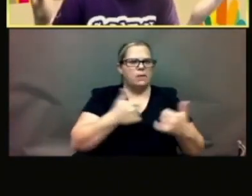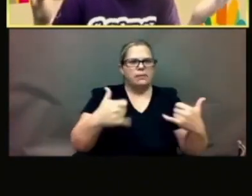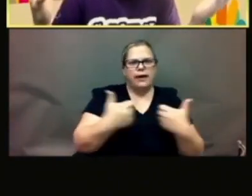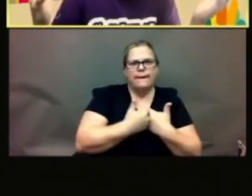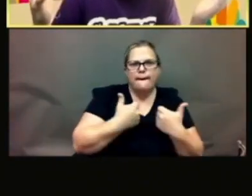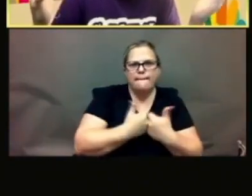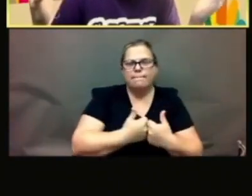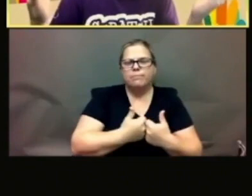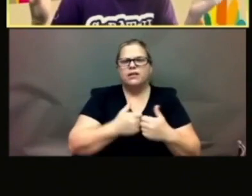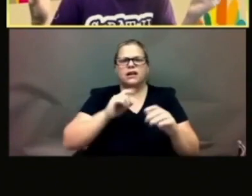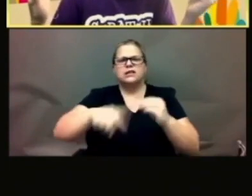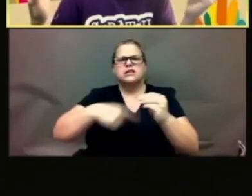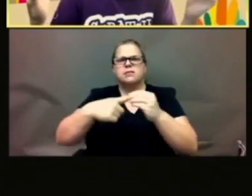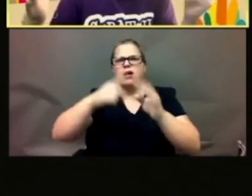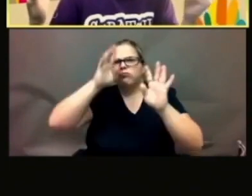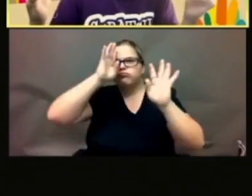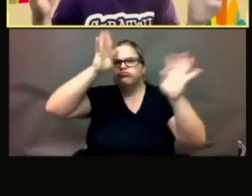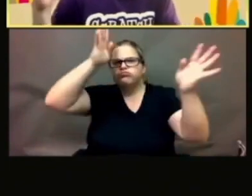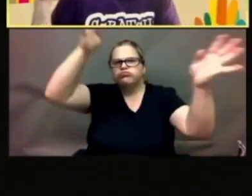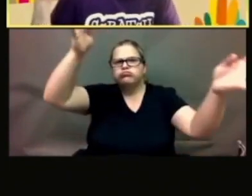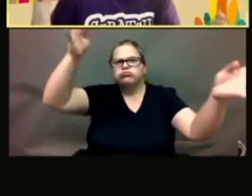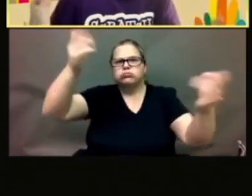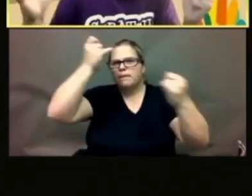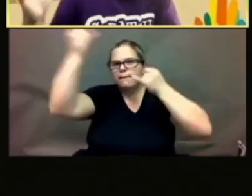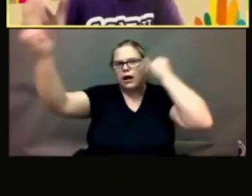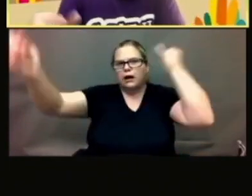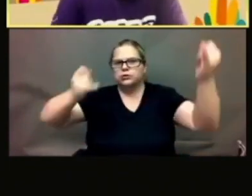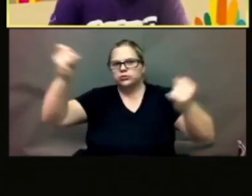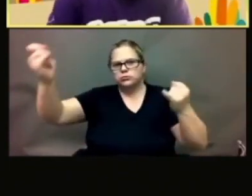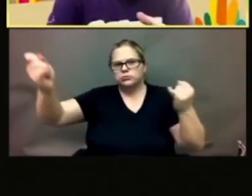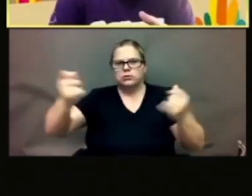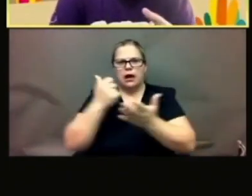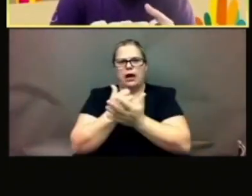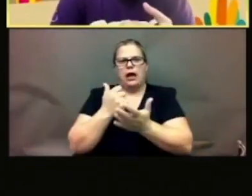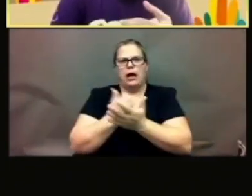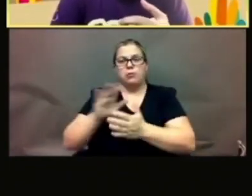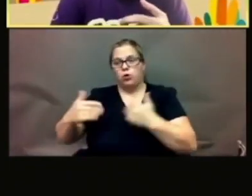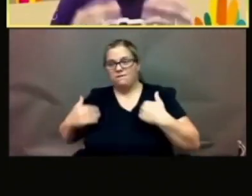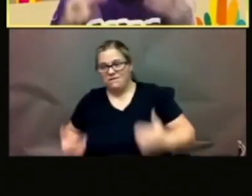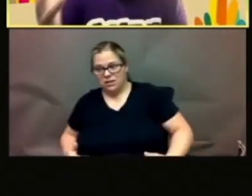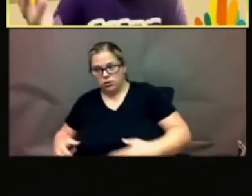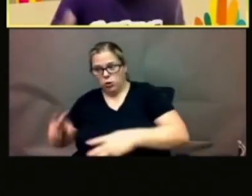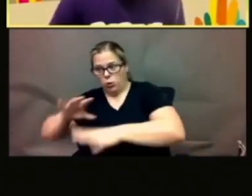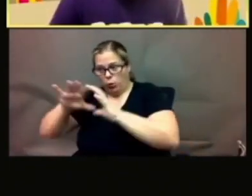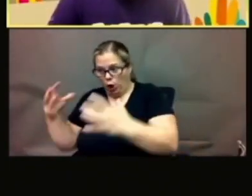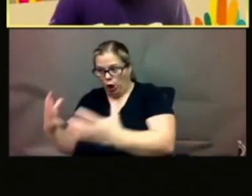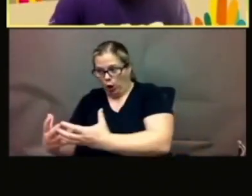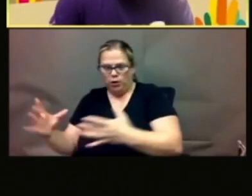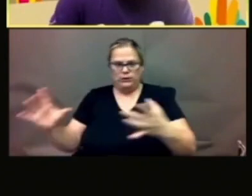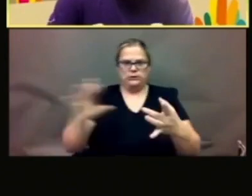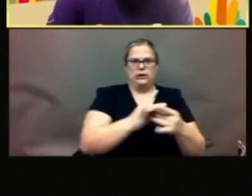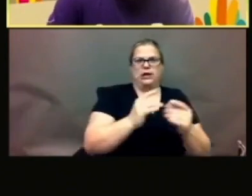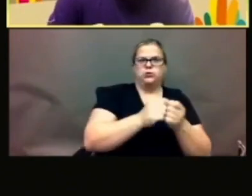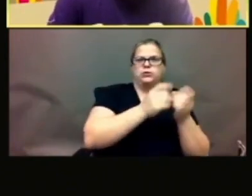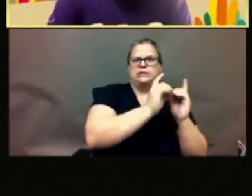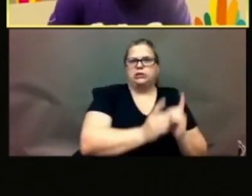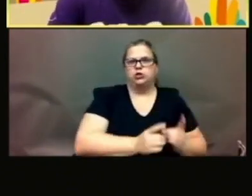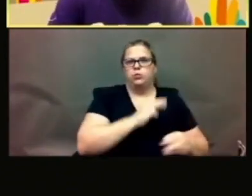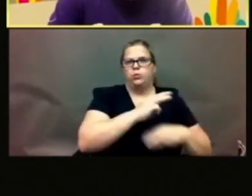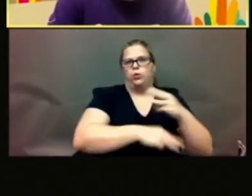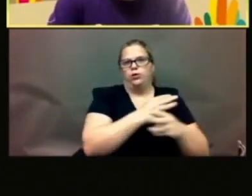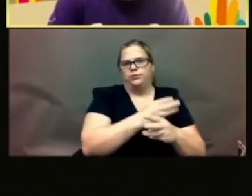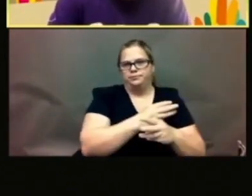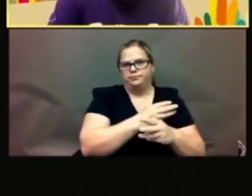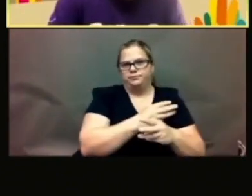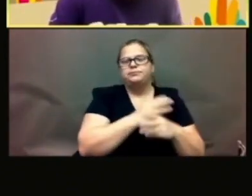também usar músicas e games. Imaginando que é possível se criar para conectar os mundos físicos e digital.